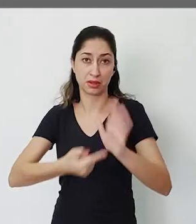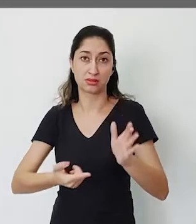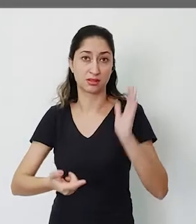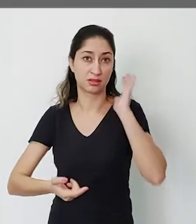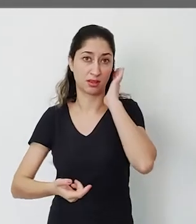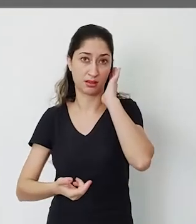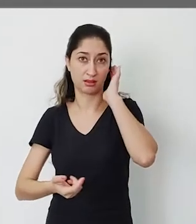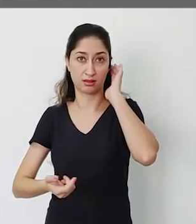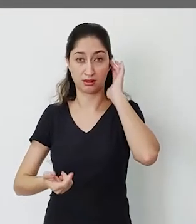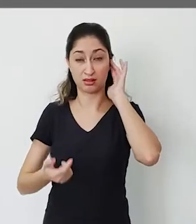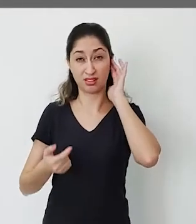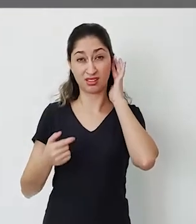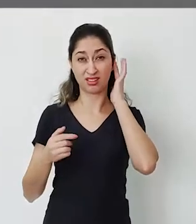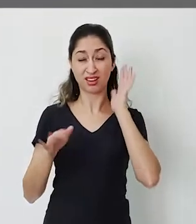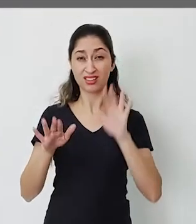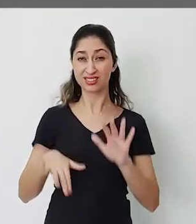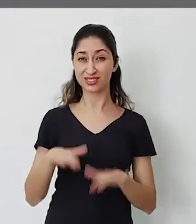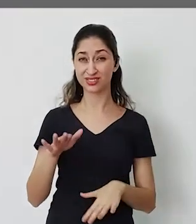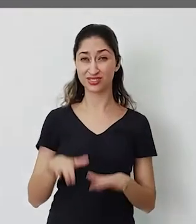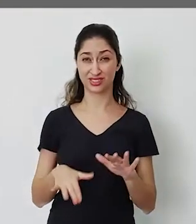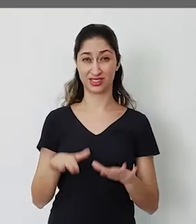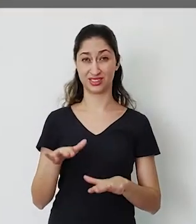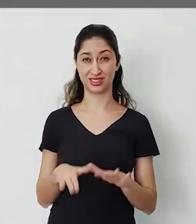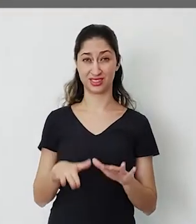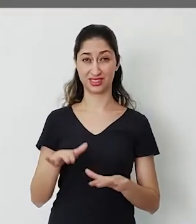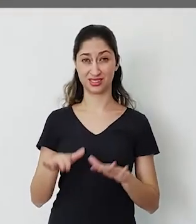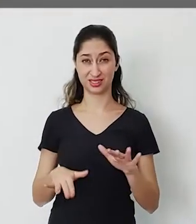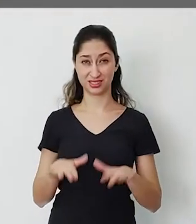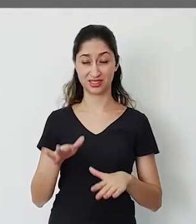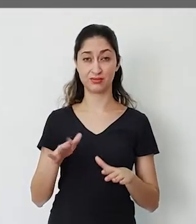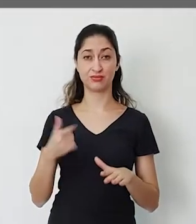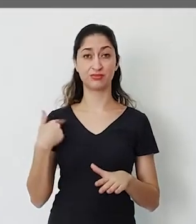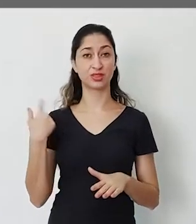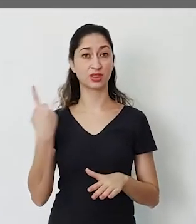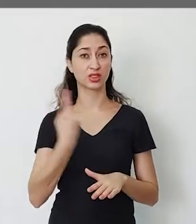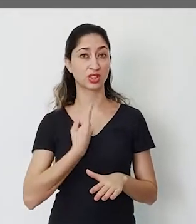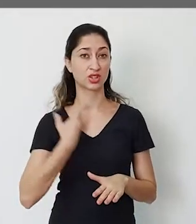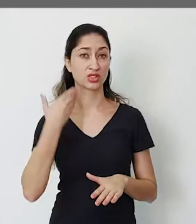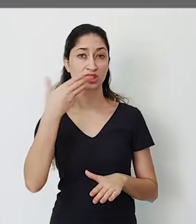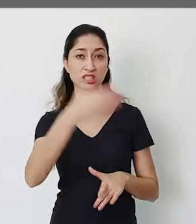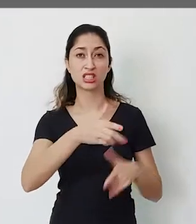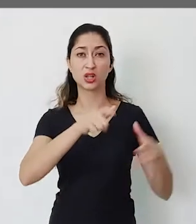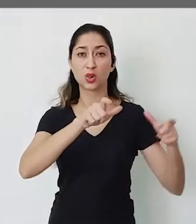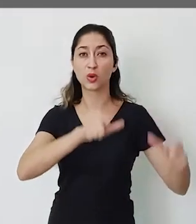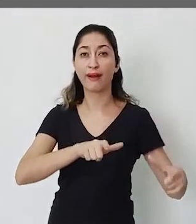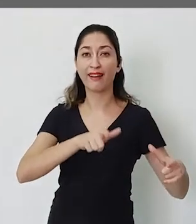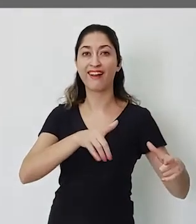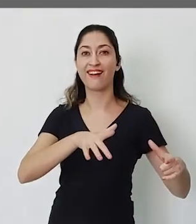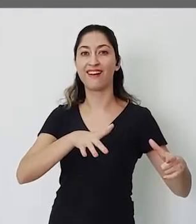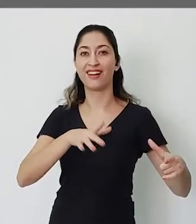Oi? Foi mais ou menos essa época. A gente chegou a participar, né, de dois